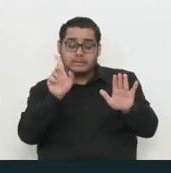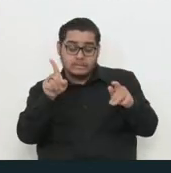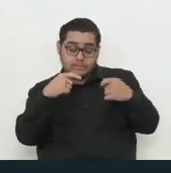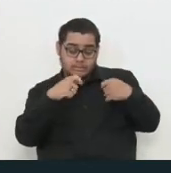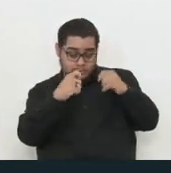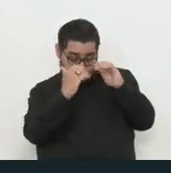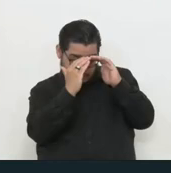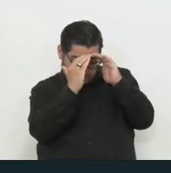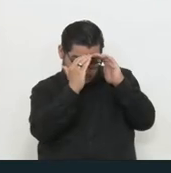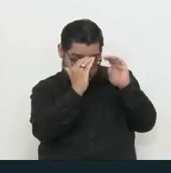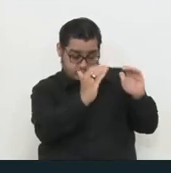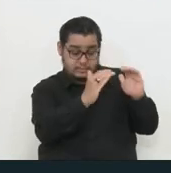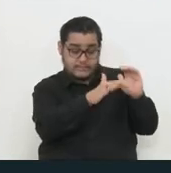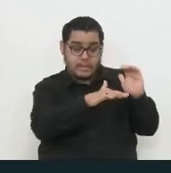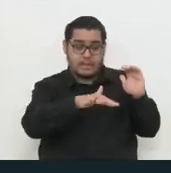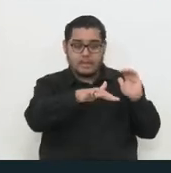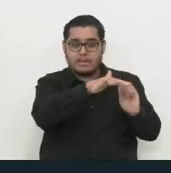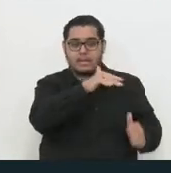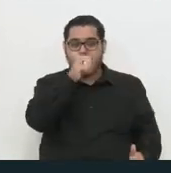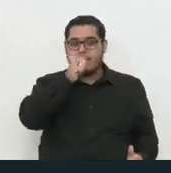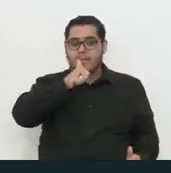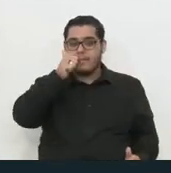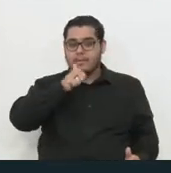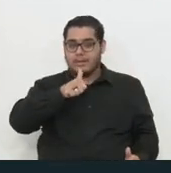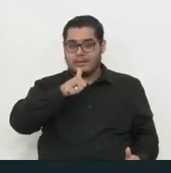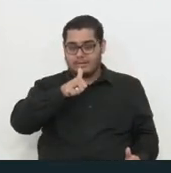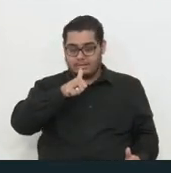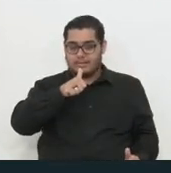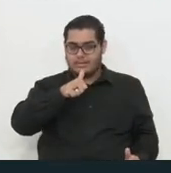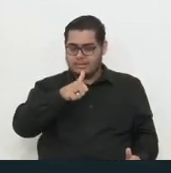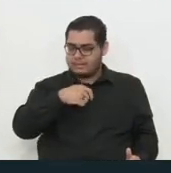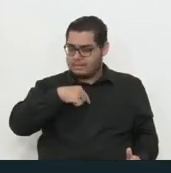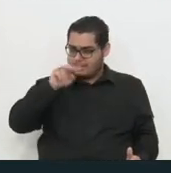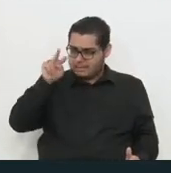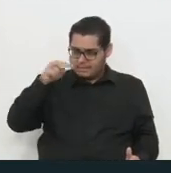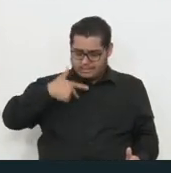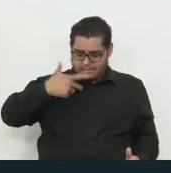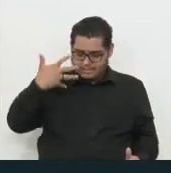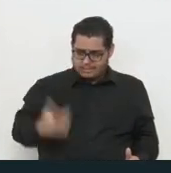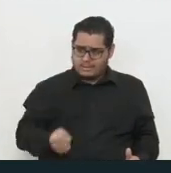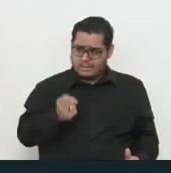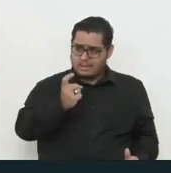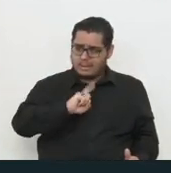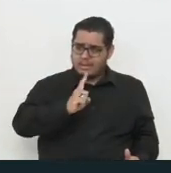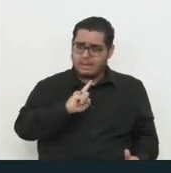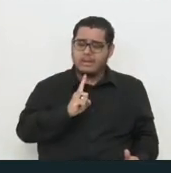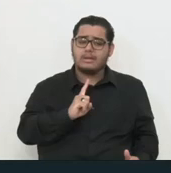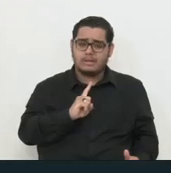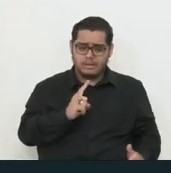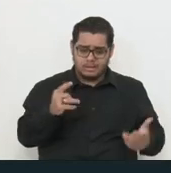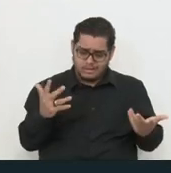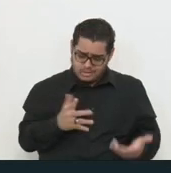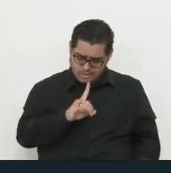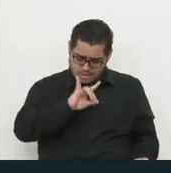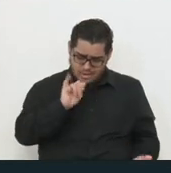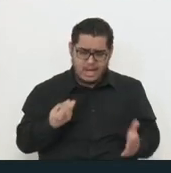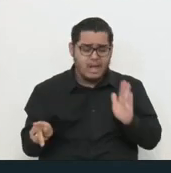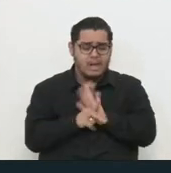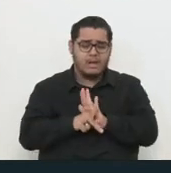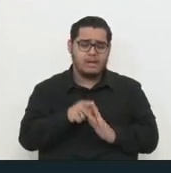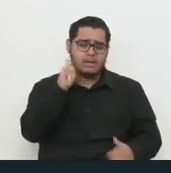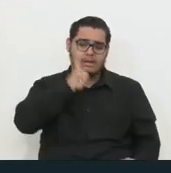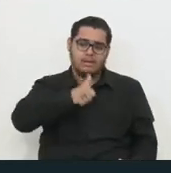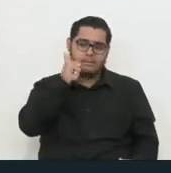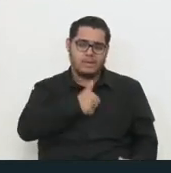a nós mulheres não admito uma coisa dessa no nosso dia